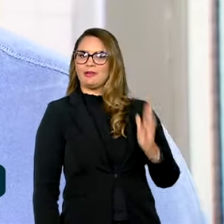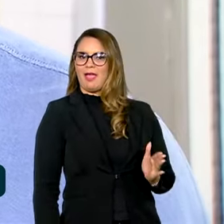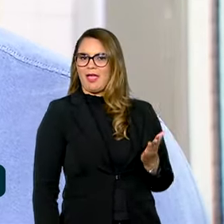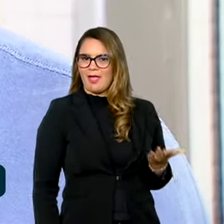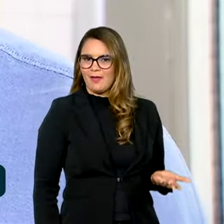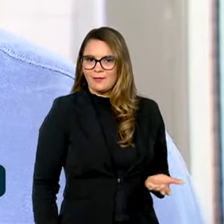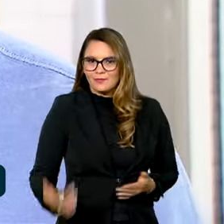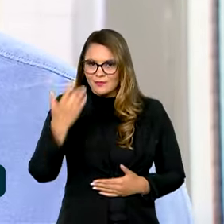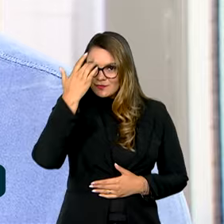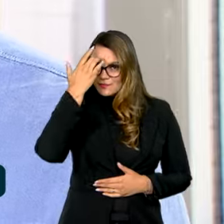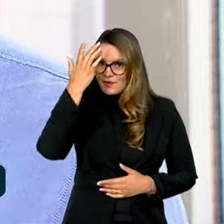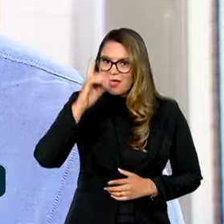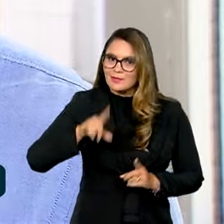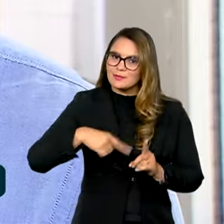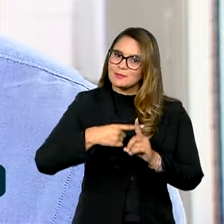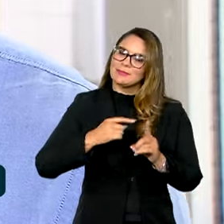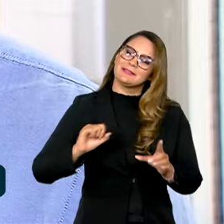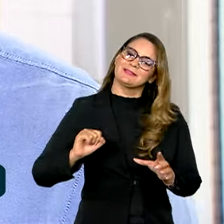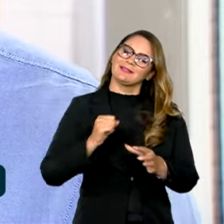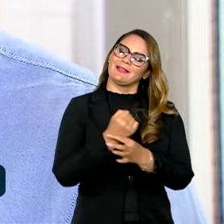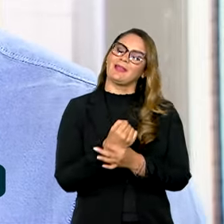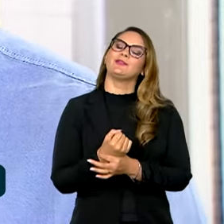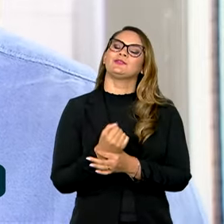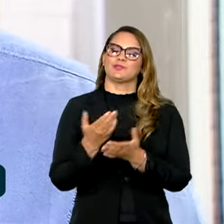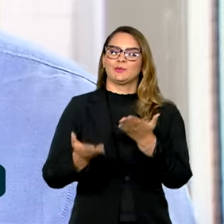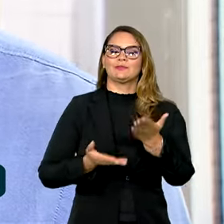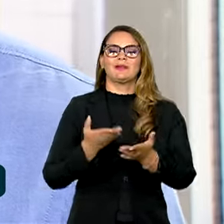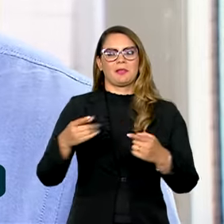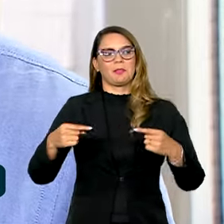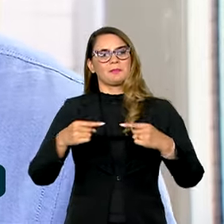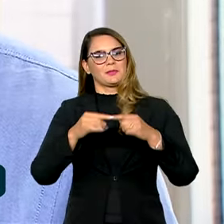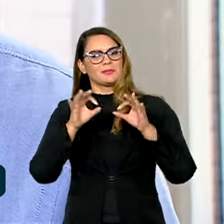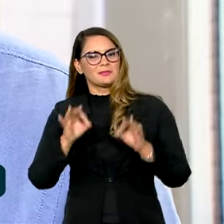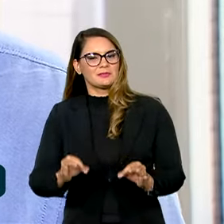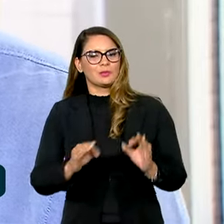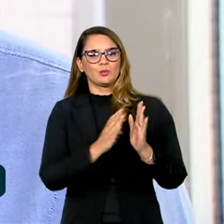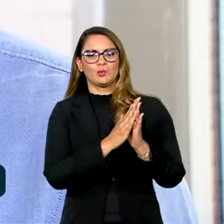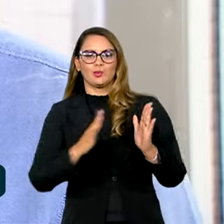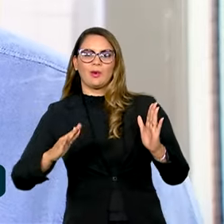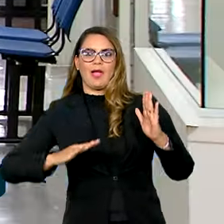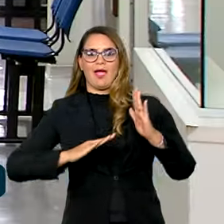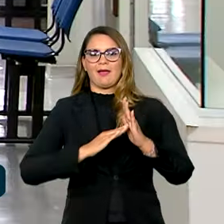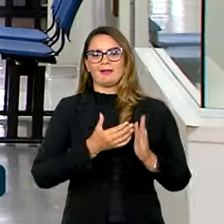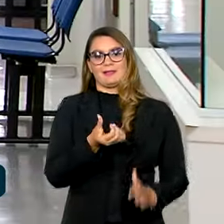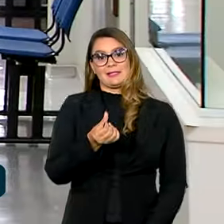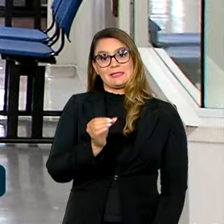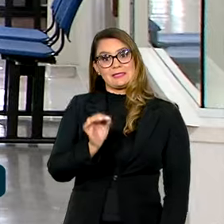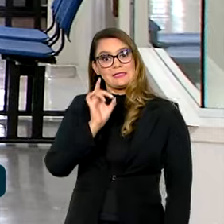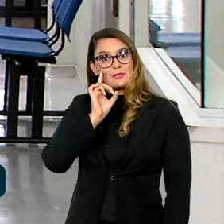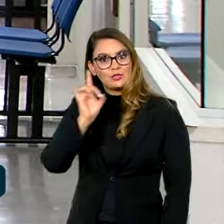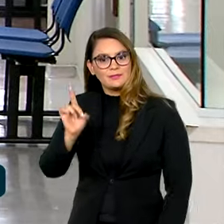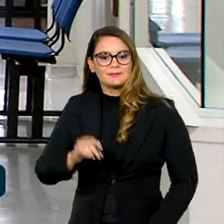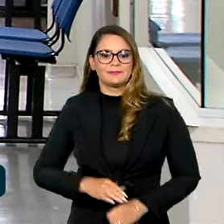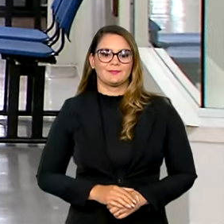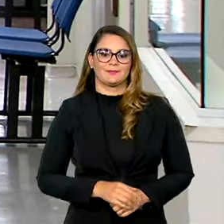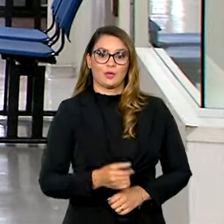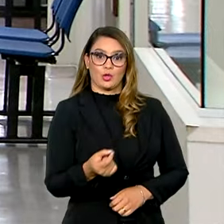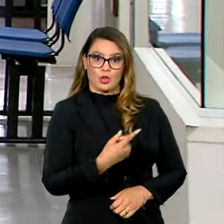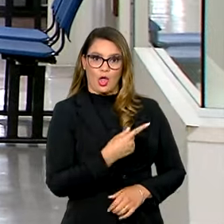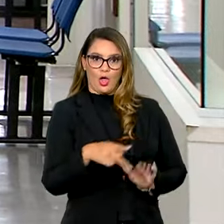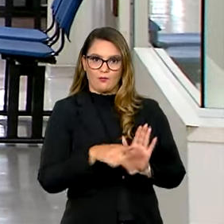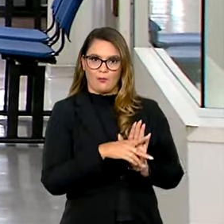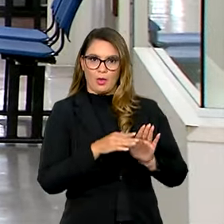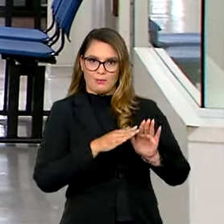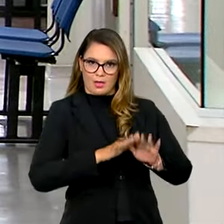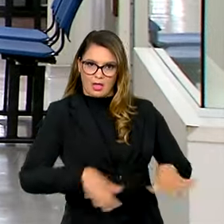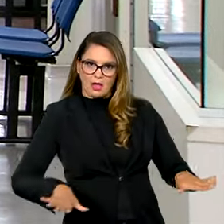seja, facilitando e garantindo a adesão ao tratamento adequado, que dura até 60 dias. Essa nova dosagem infantil